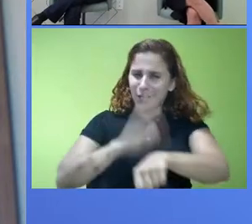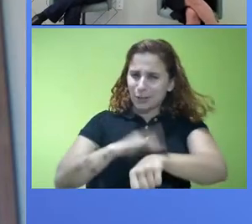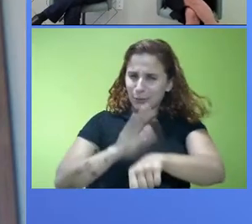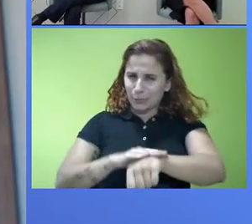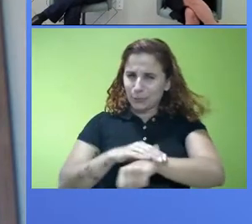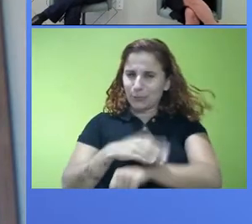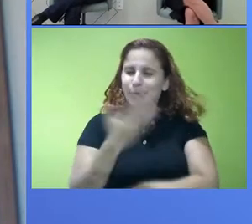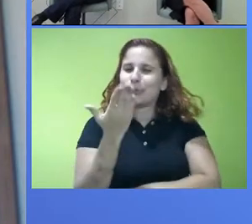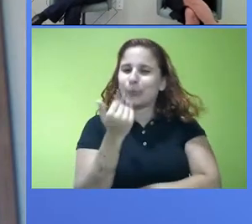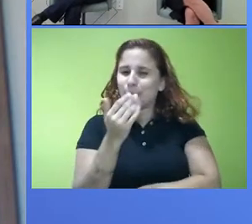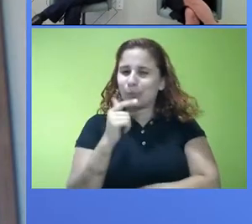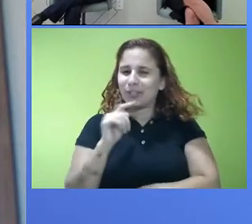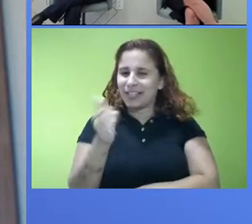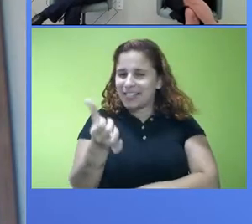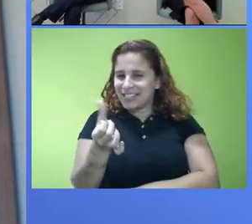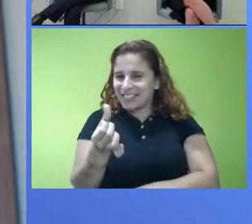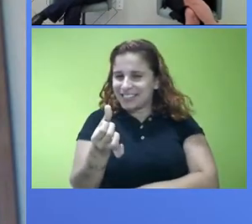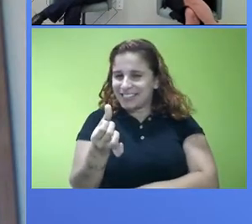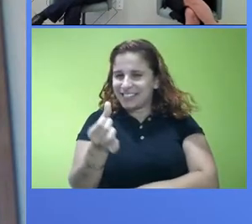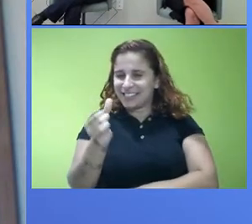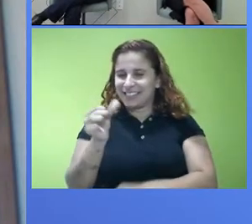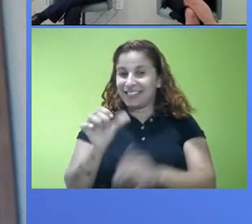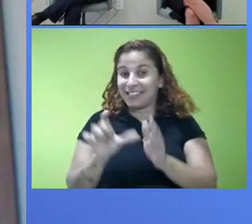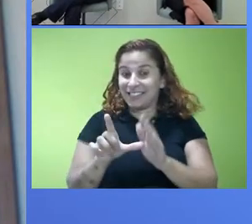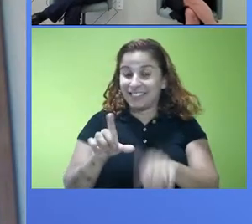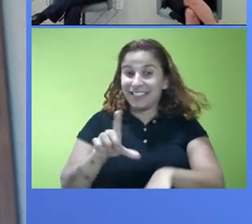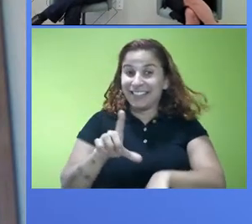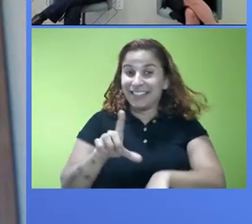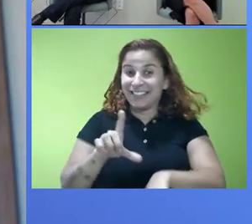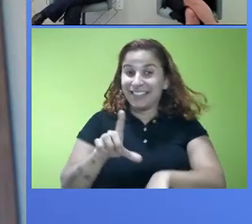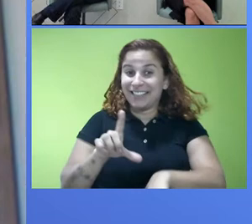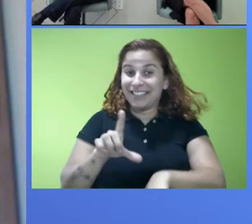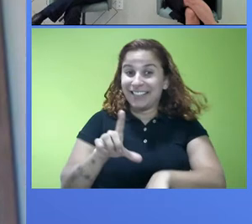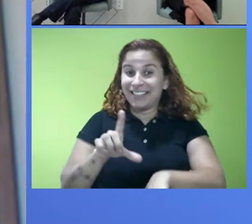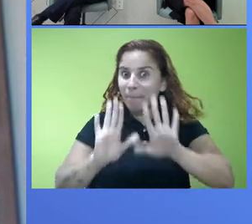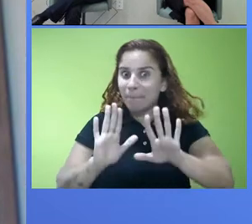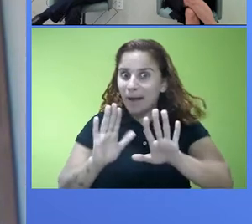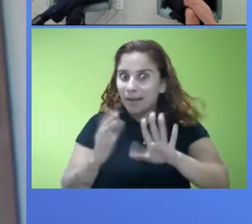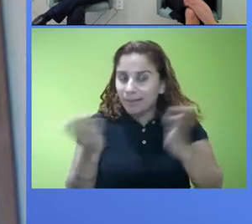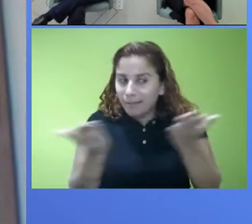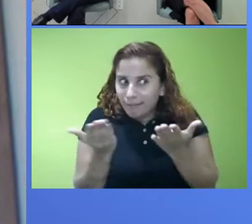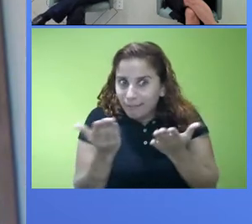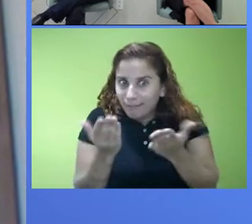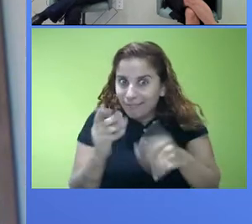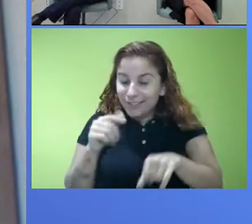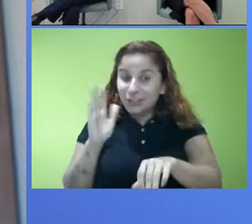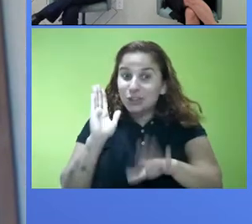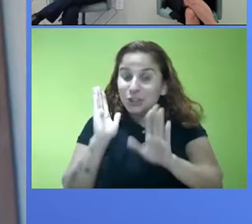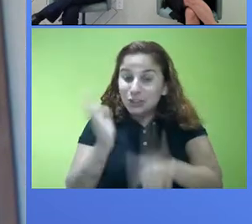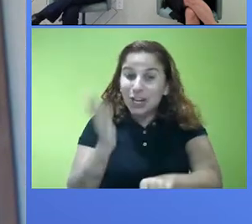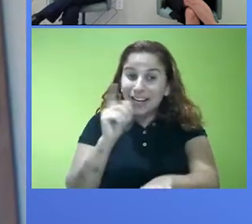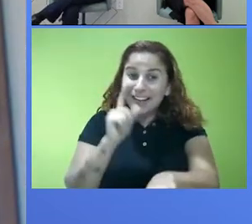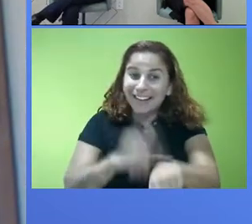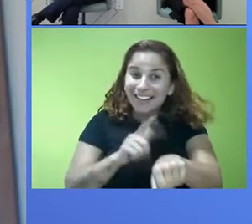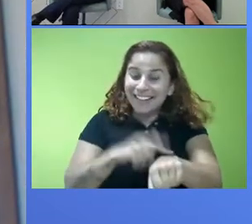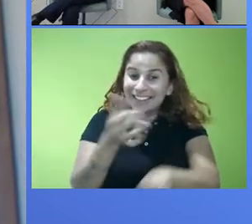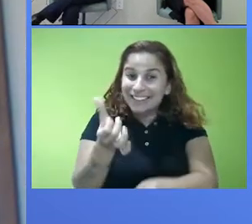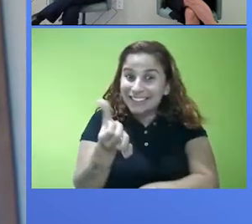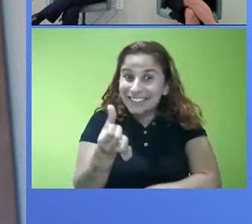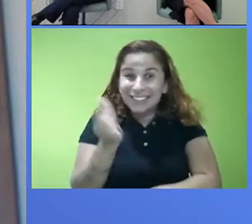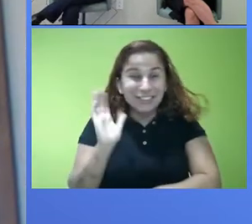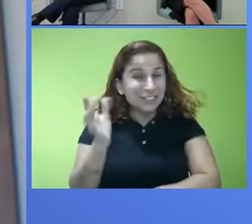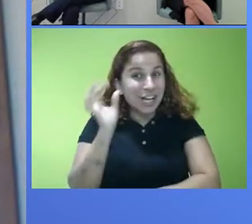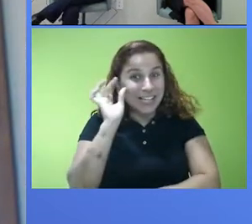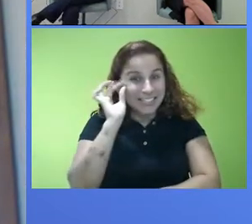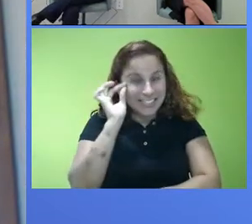parecendo que era muito tempo, né? E agora chegou 16 horas, eu disse, nossa, mas já, parecendo que a gente começou a conversar agora há pouco. Mas muito obrigado